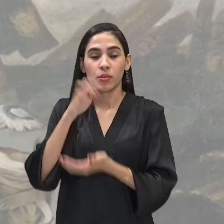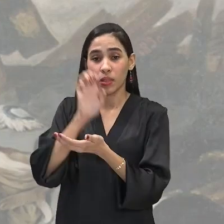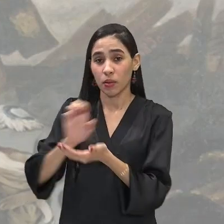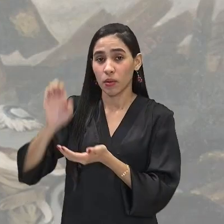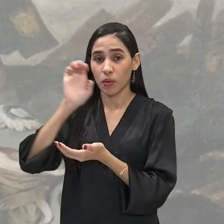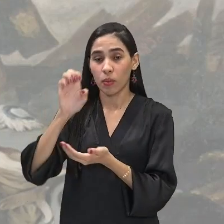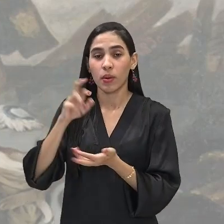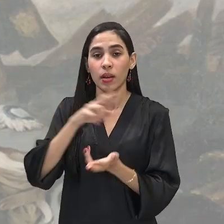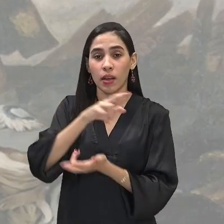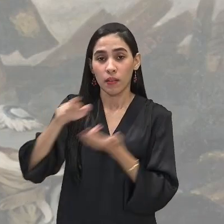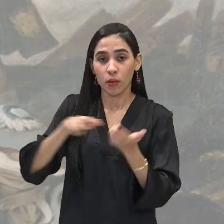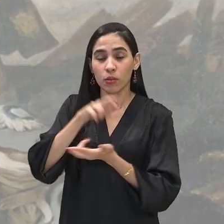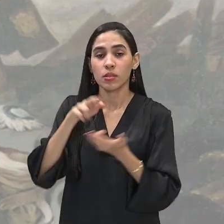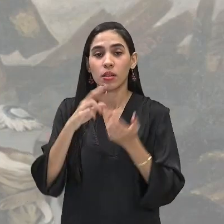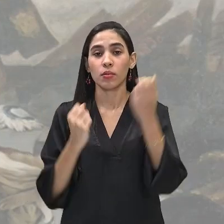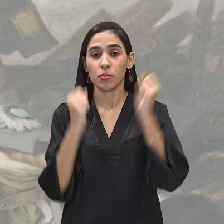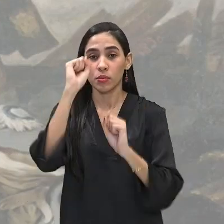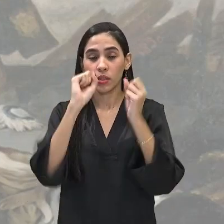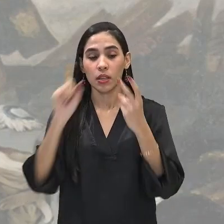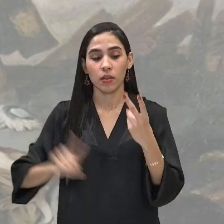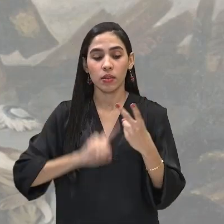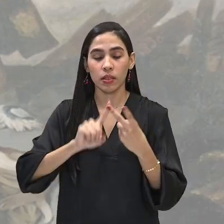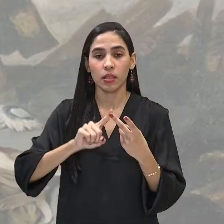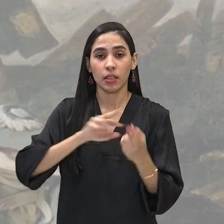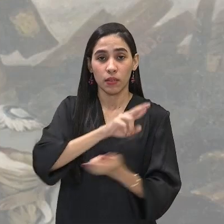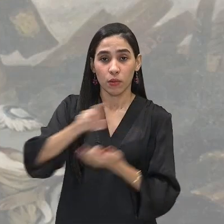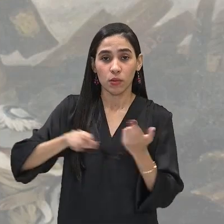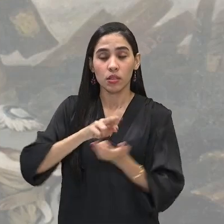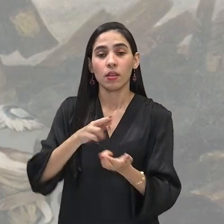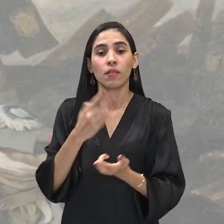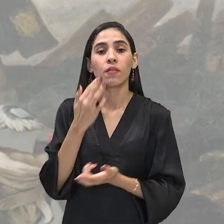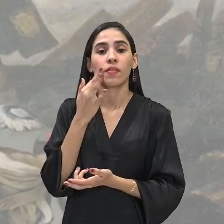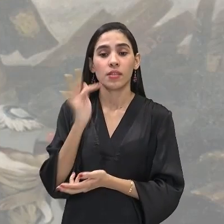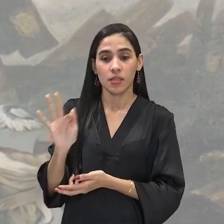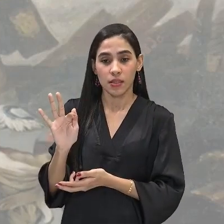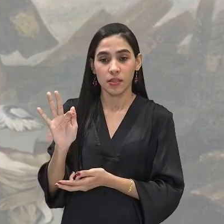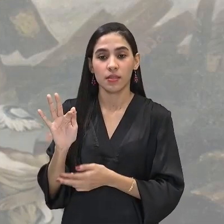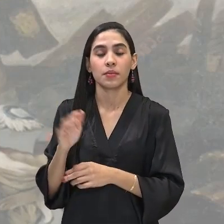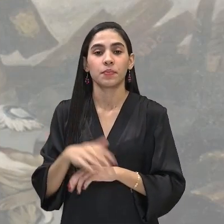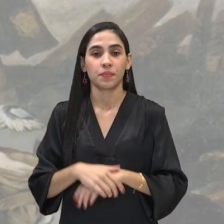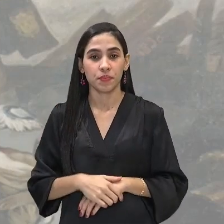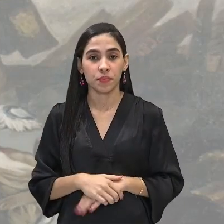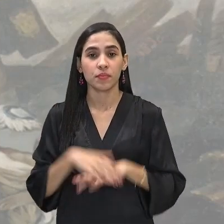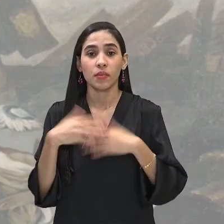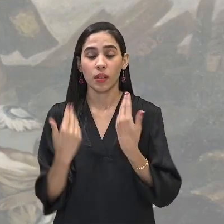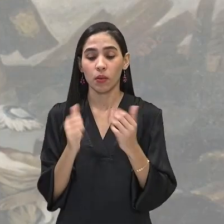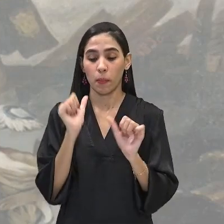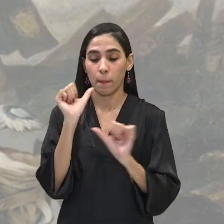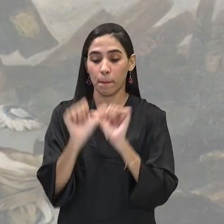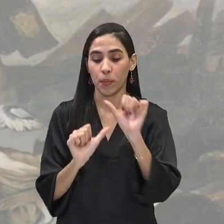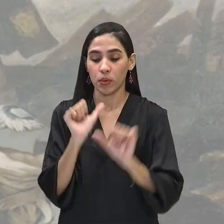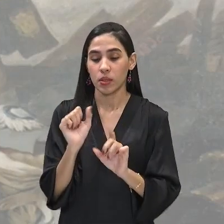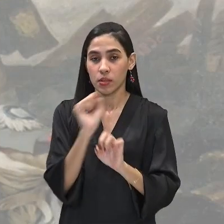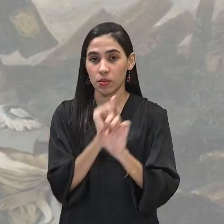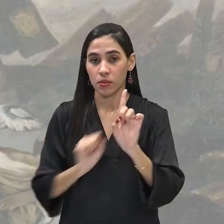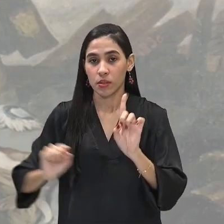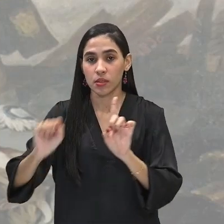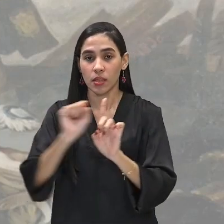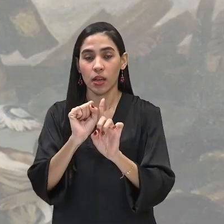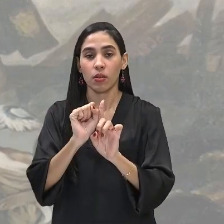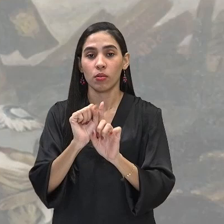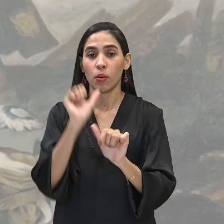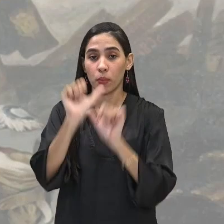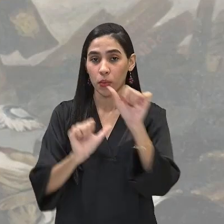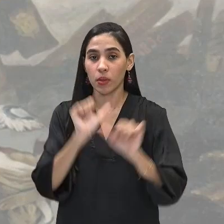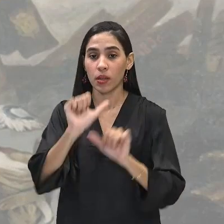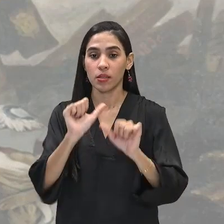à Revolução Industrial e à Revolução Francesa. E essa mudança social, essa mudança